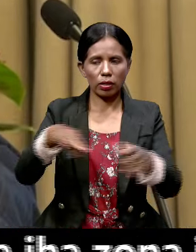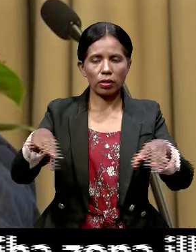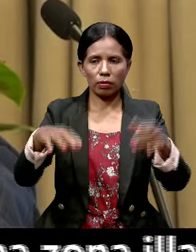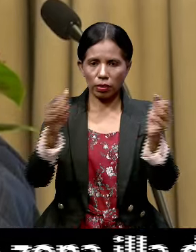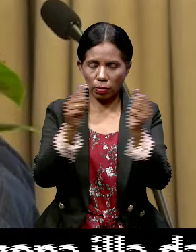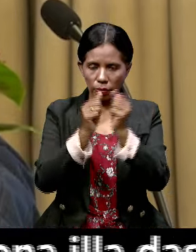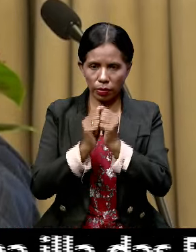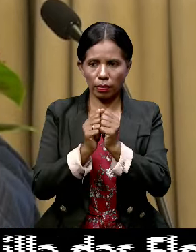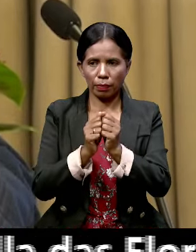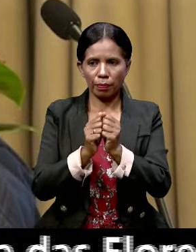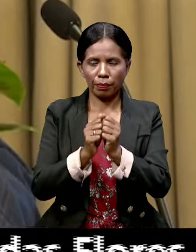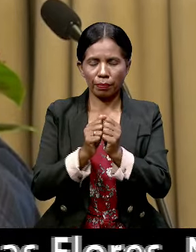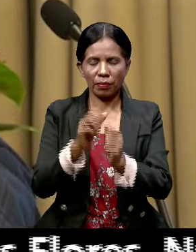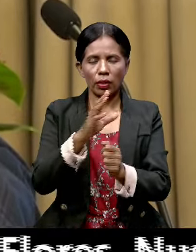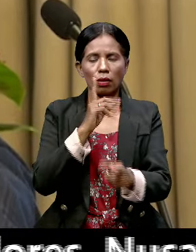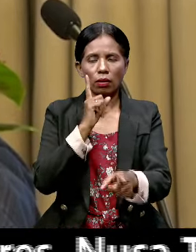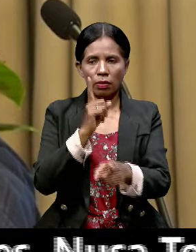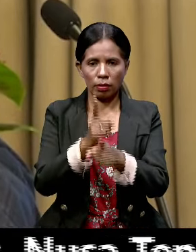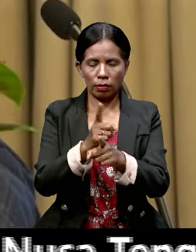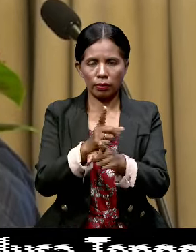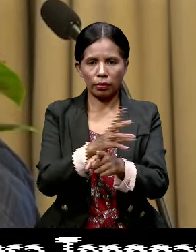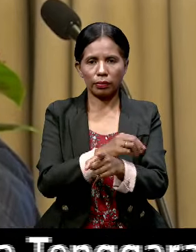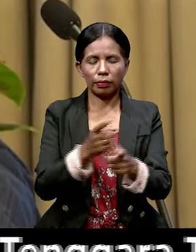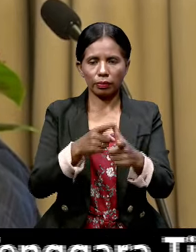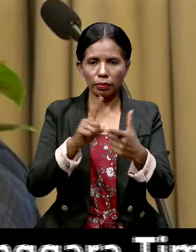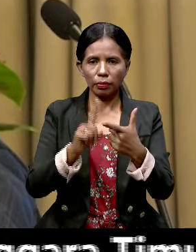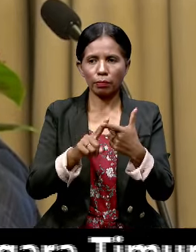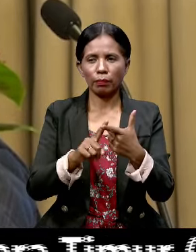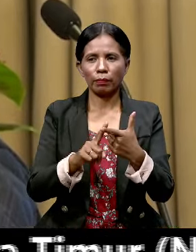mais estreitas, de forma que